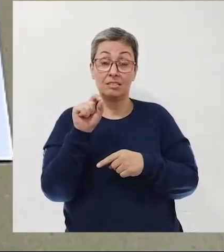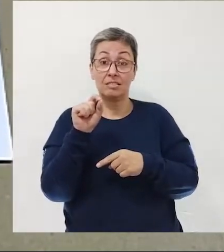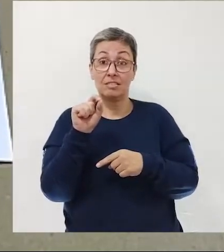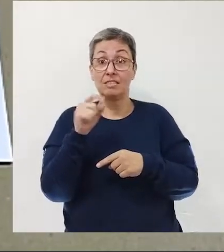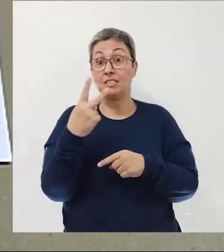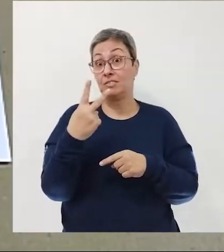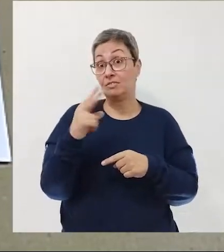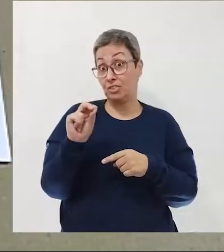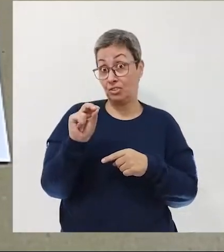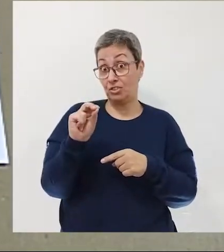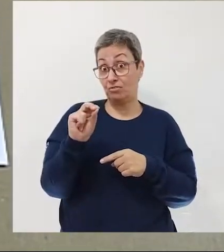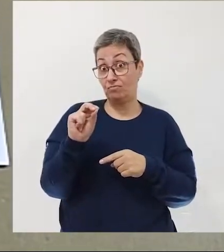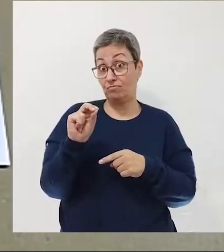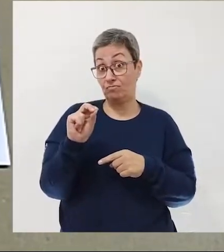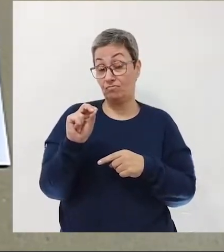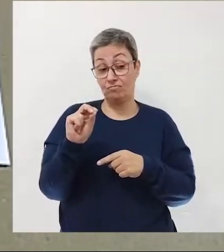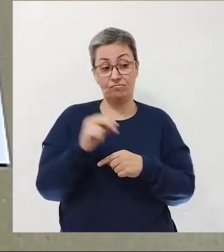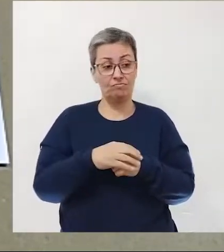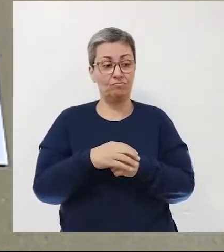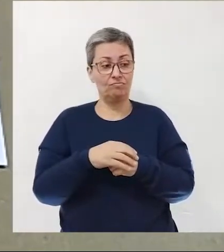tenho 20